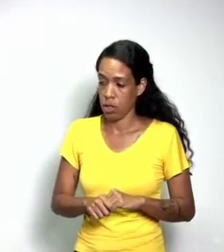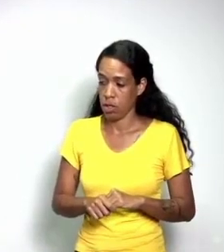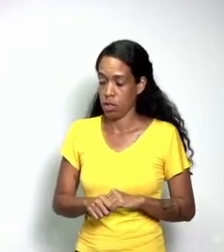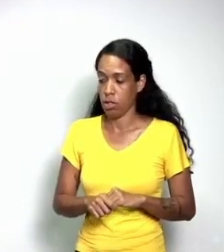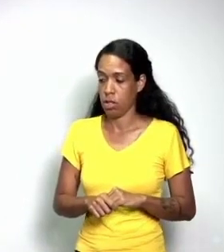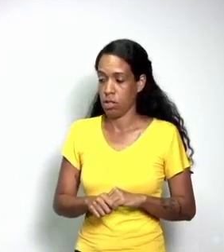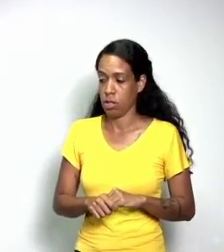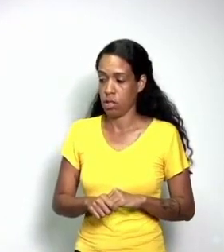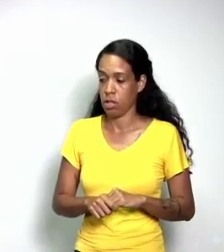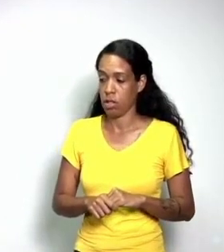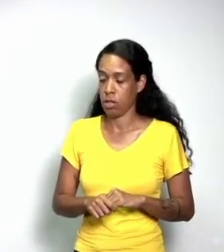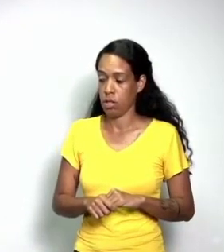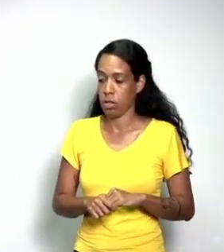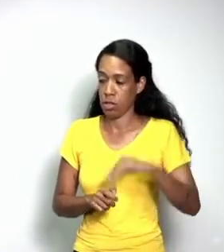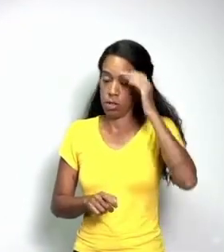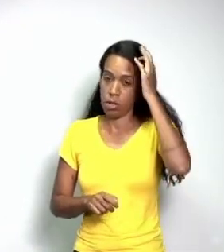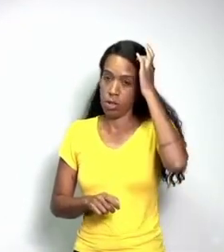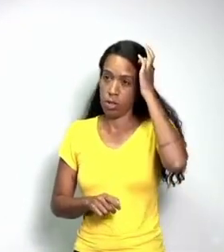E aí é só rodar.